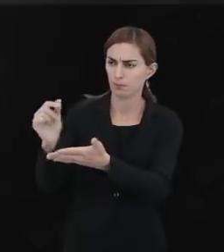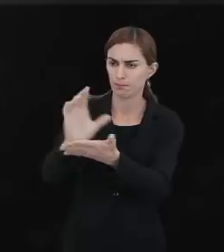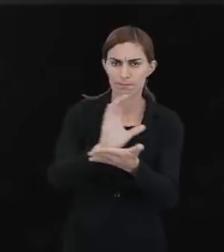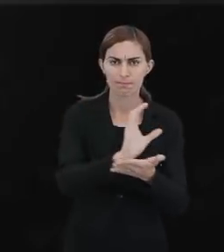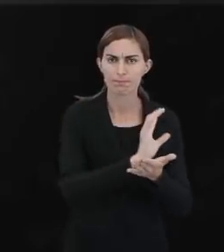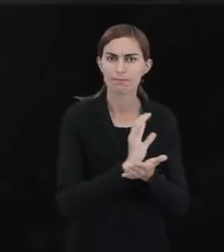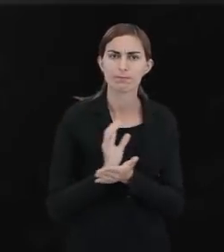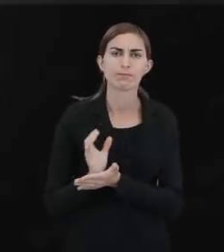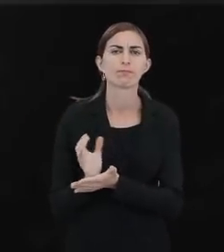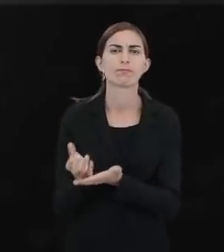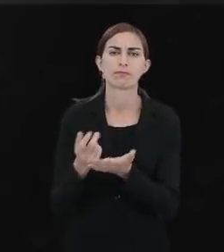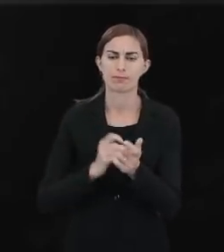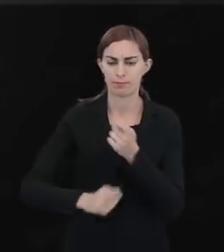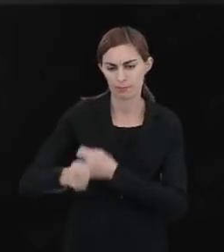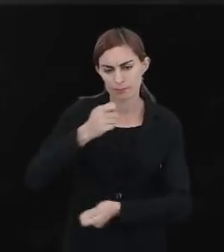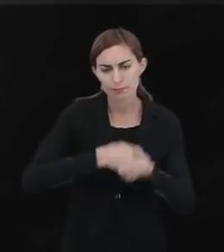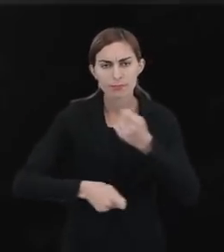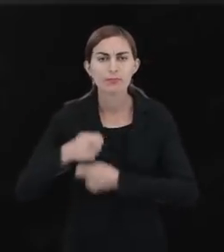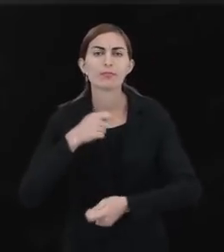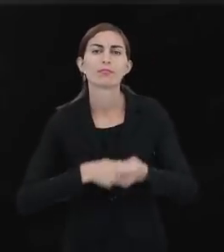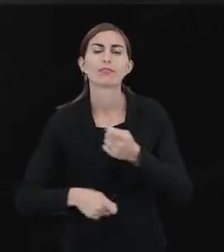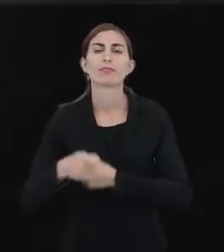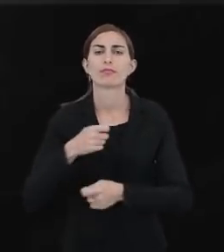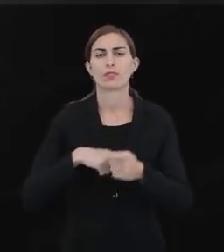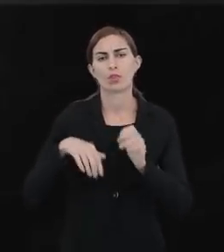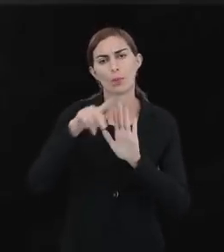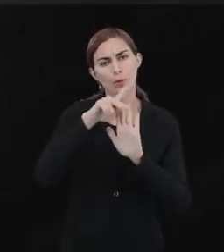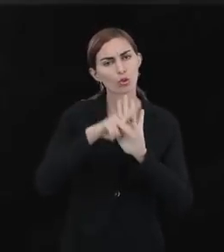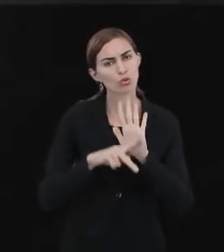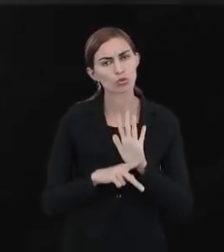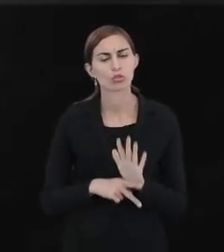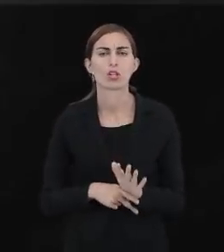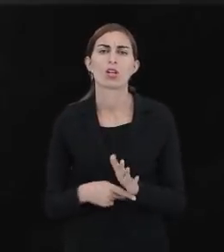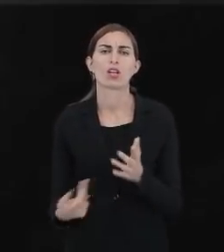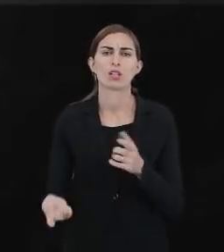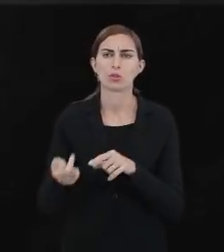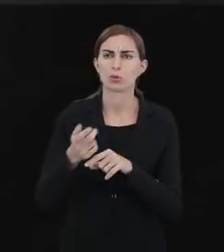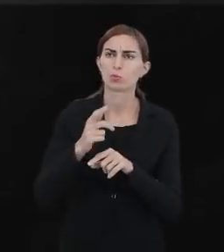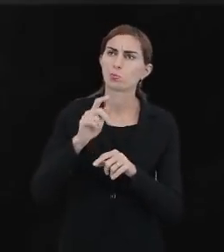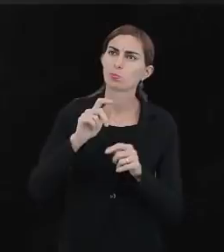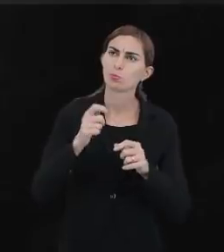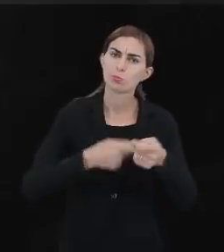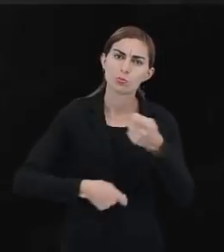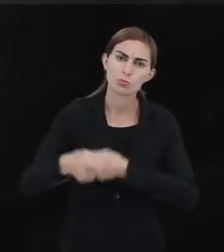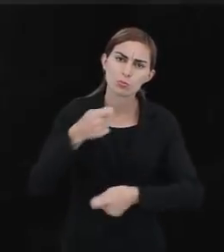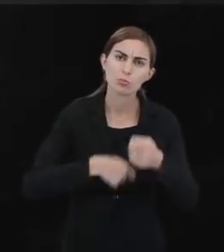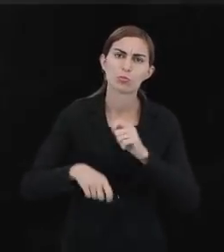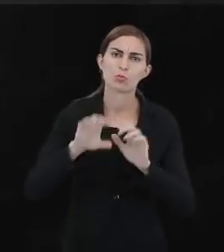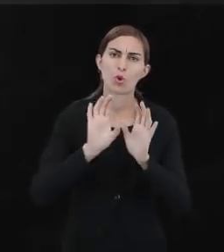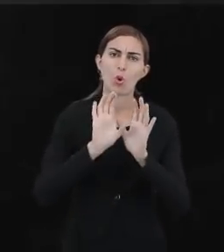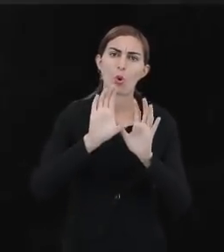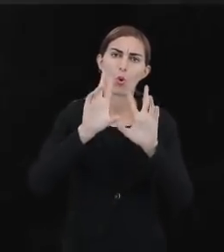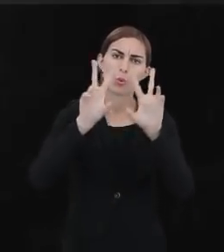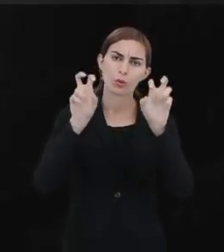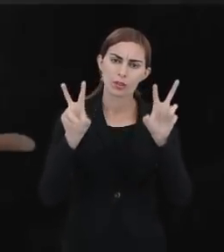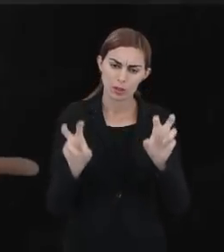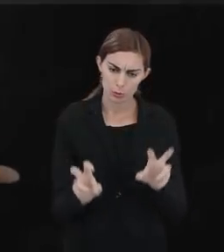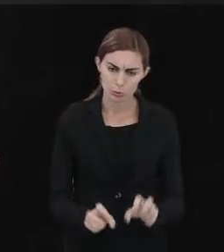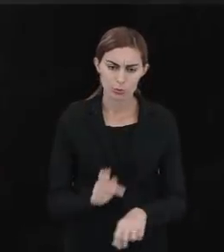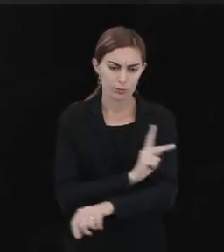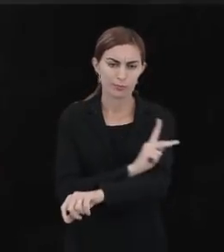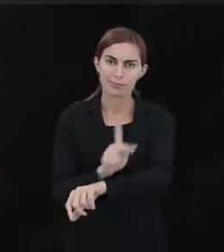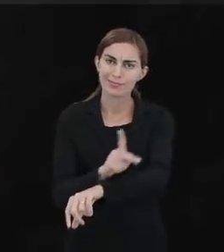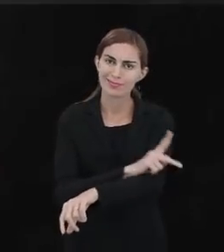financeiramente e readmitir a projetos e administrar conteúdos agosto sugere certo